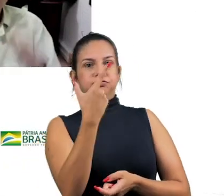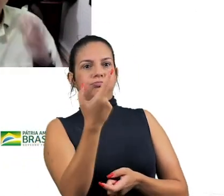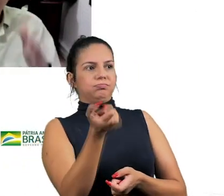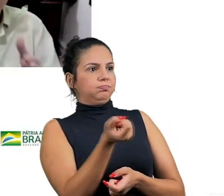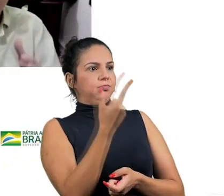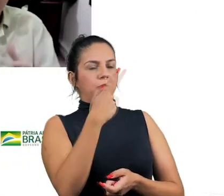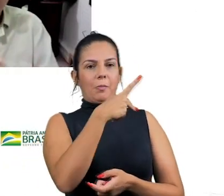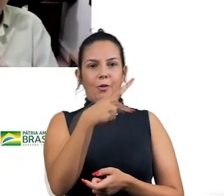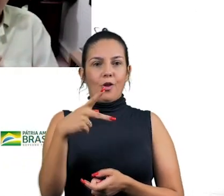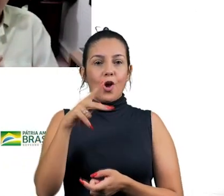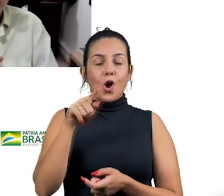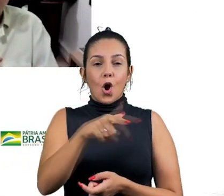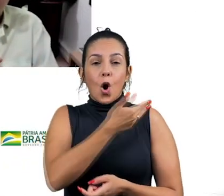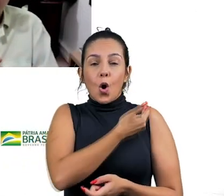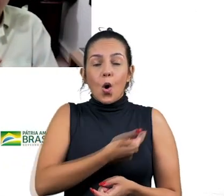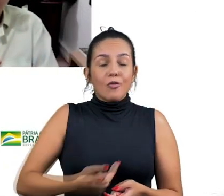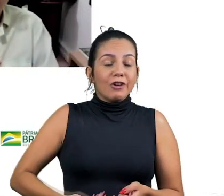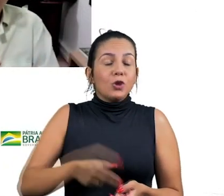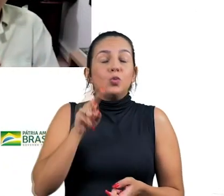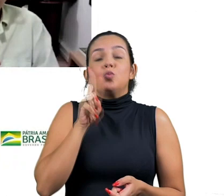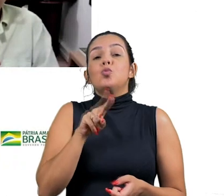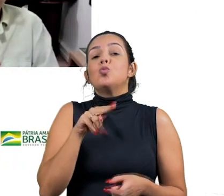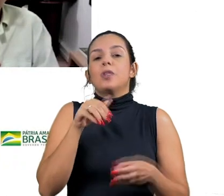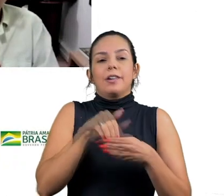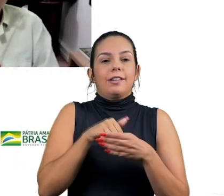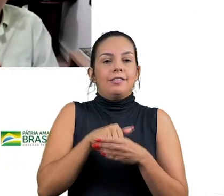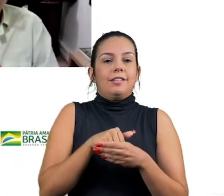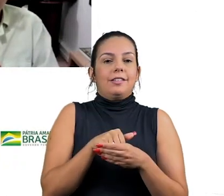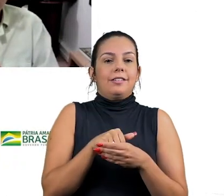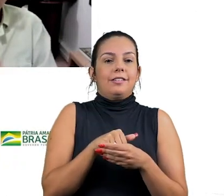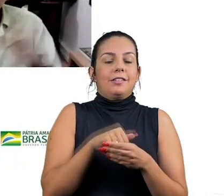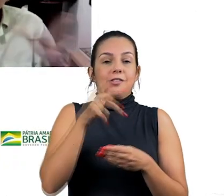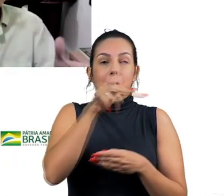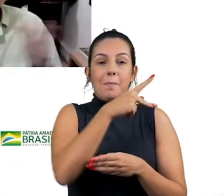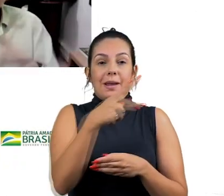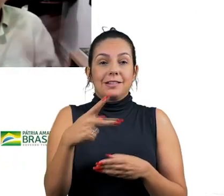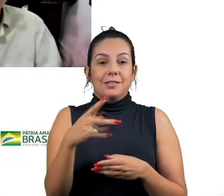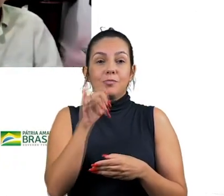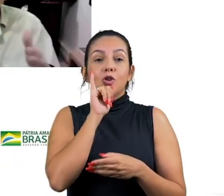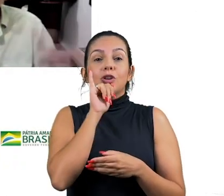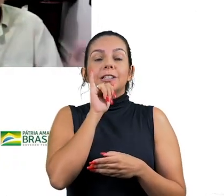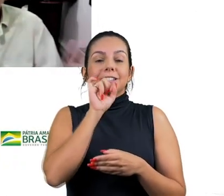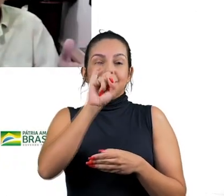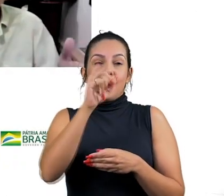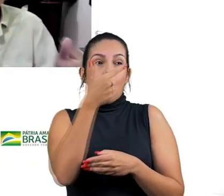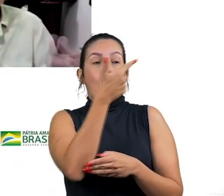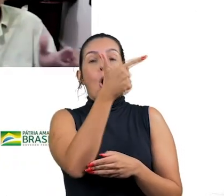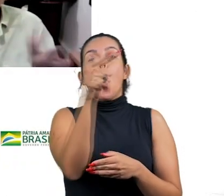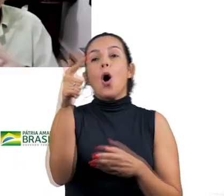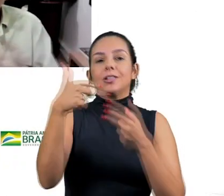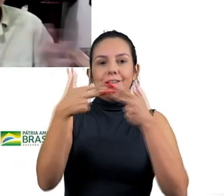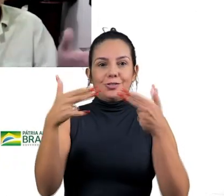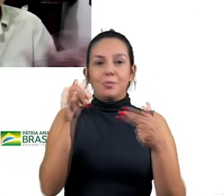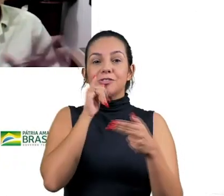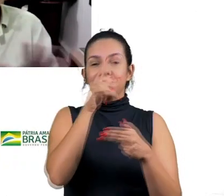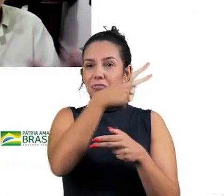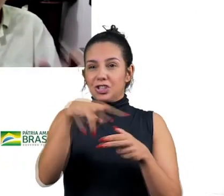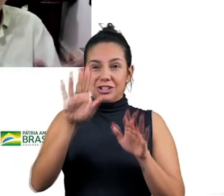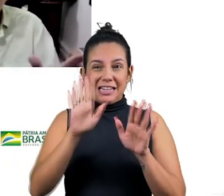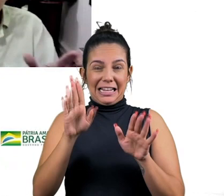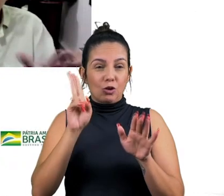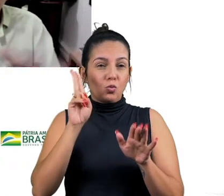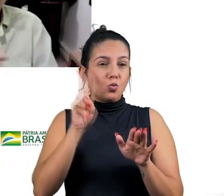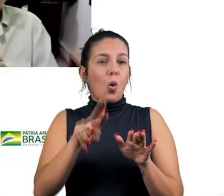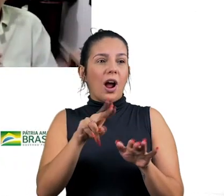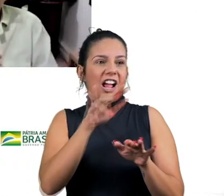de indivíduo jamais seria eleito presidente do seu país em circunstâncias outras, sobretudo em